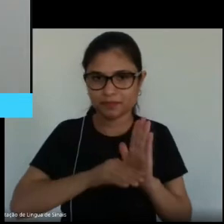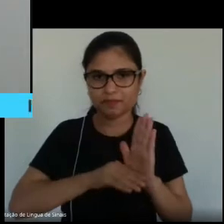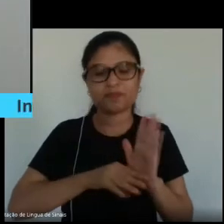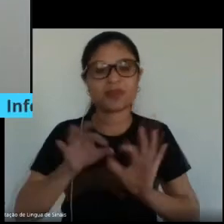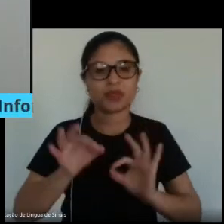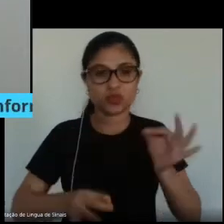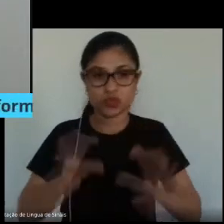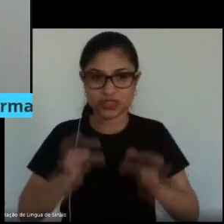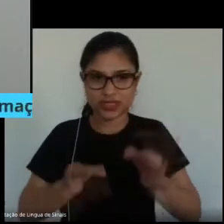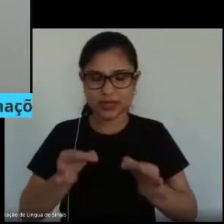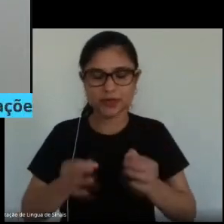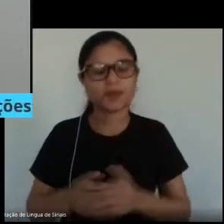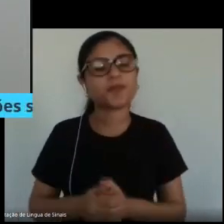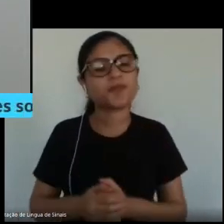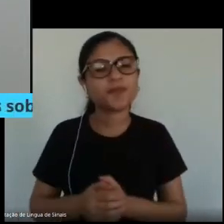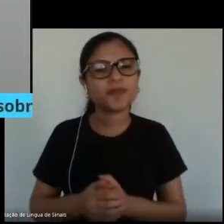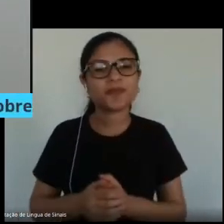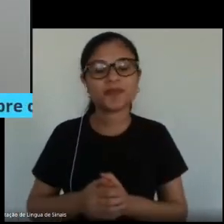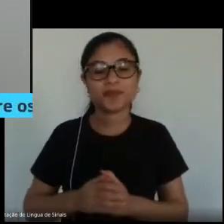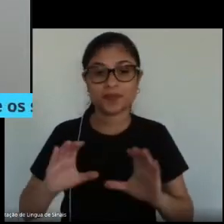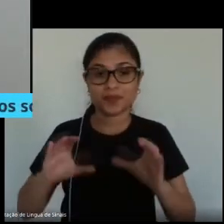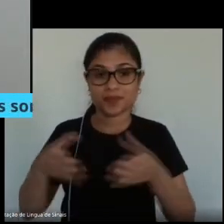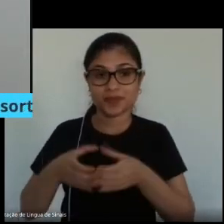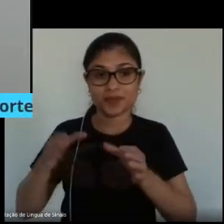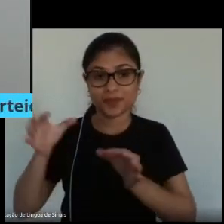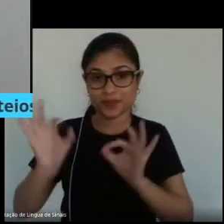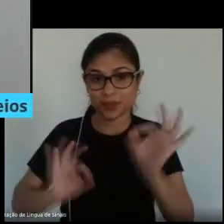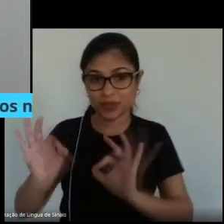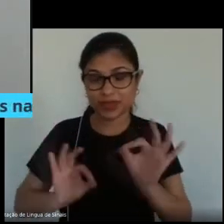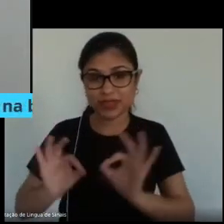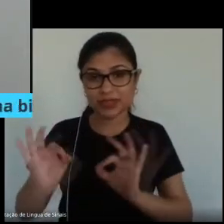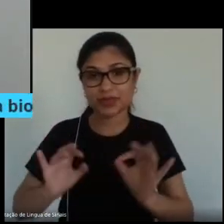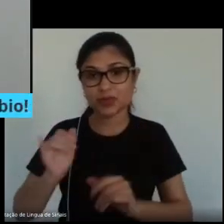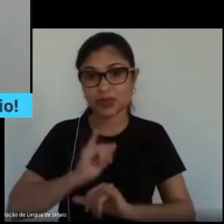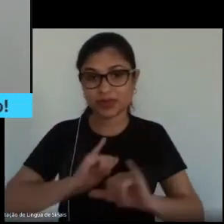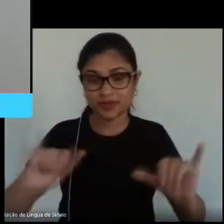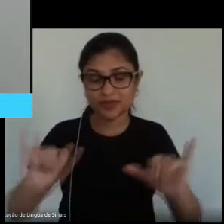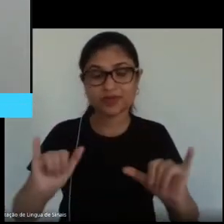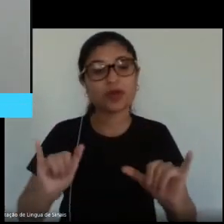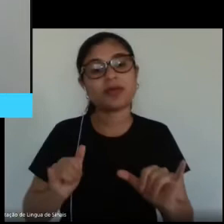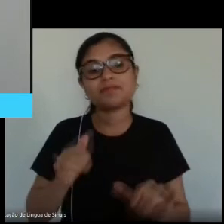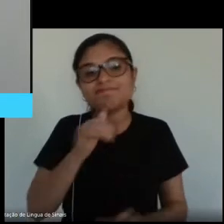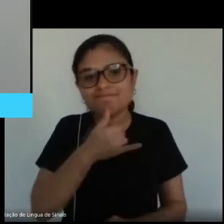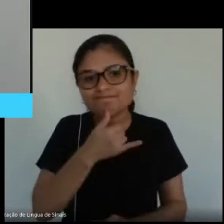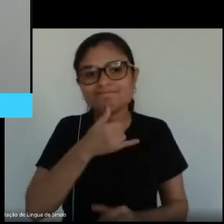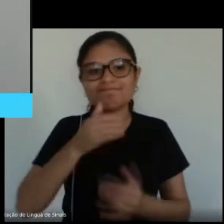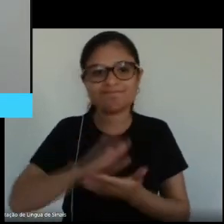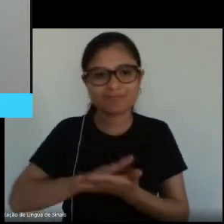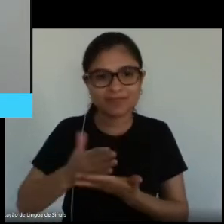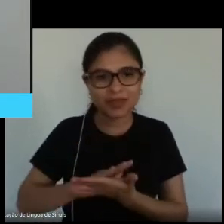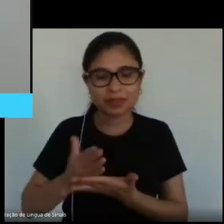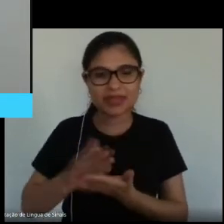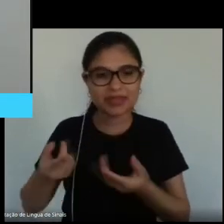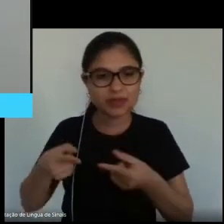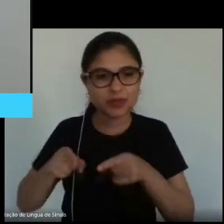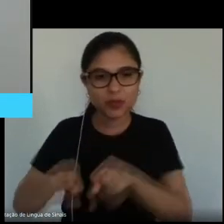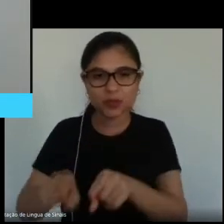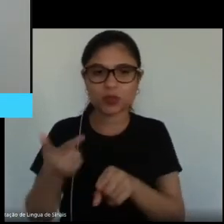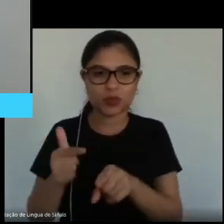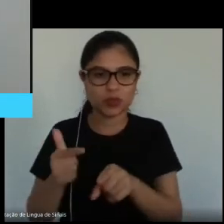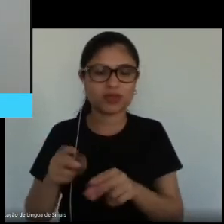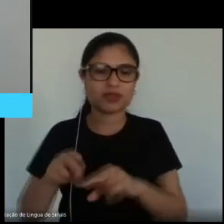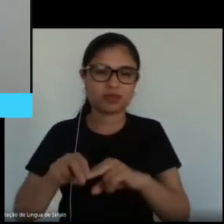A comissão organizadora informa que, infelizmente, não teremos a tradução simultânea de Libras, devido a alguns imprevistos com a equipe de